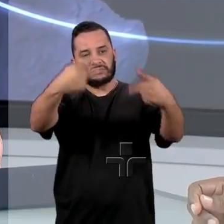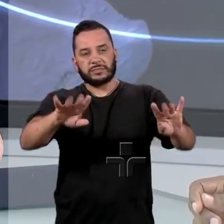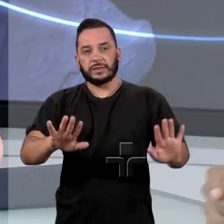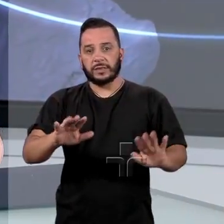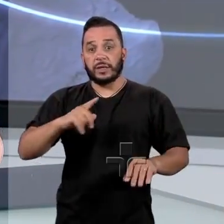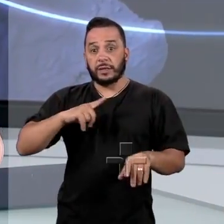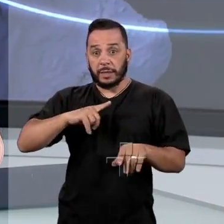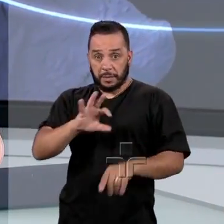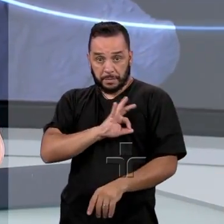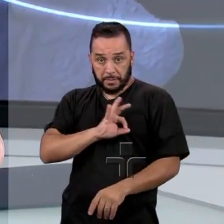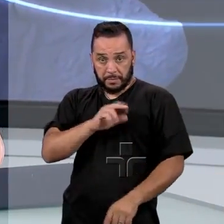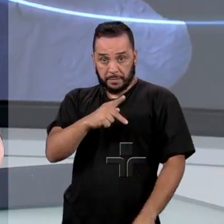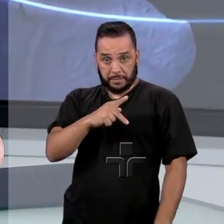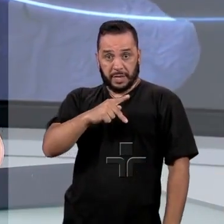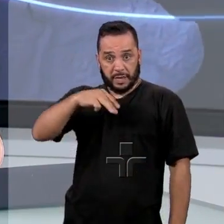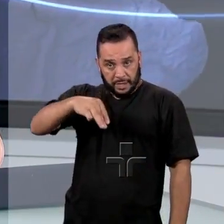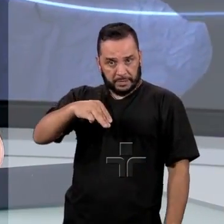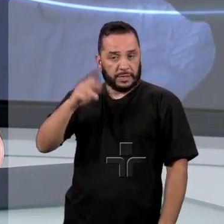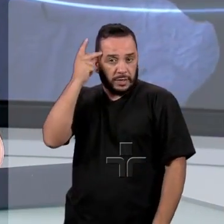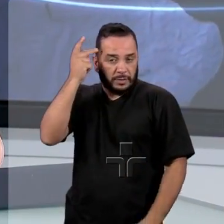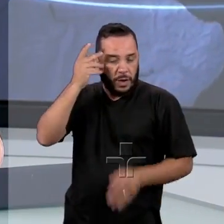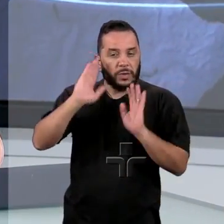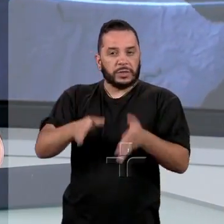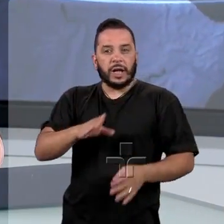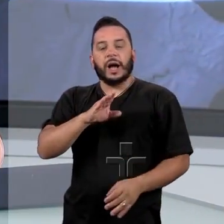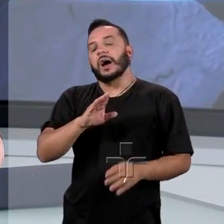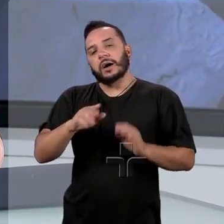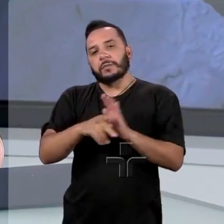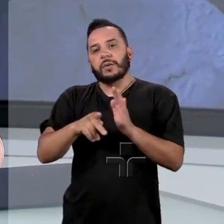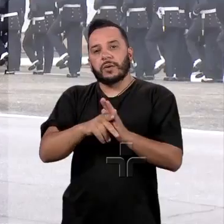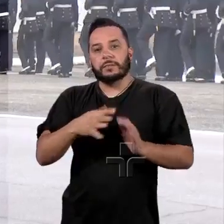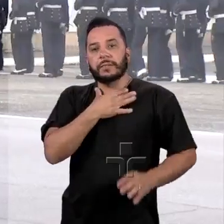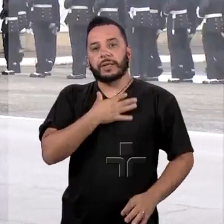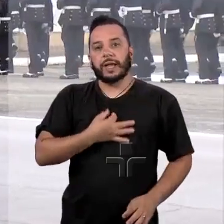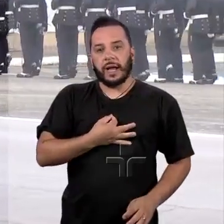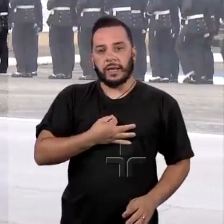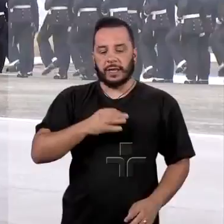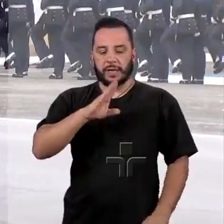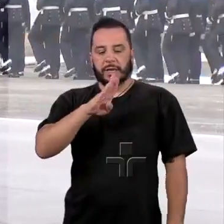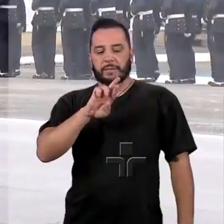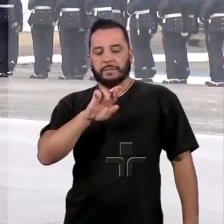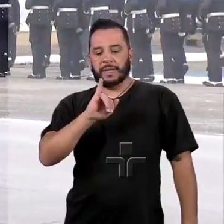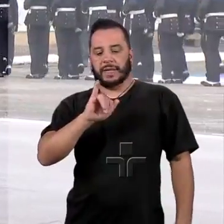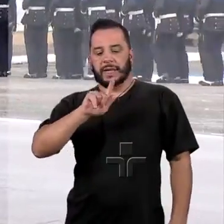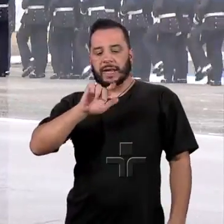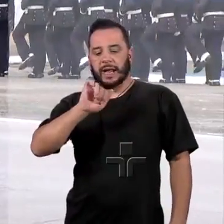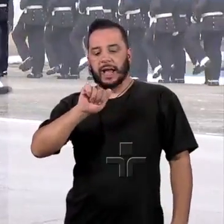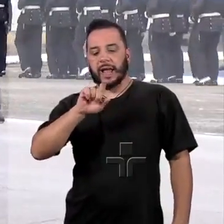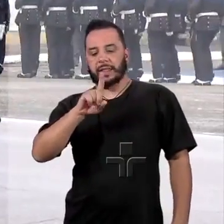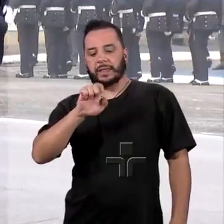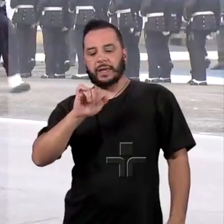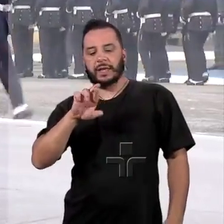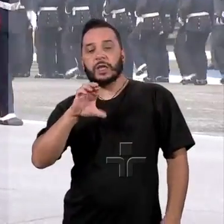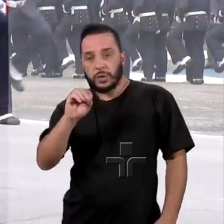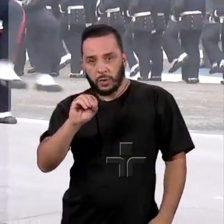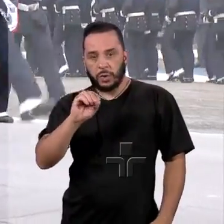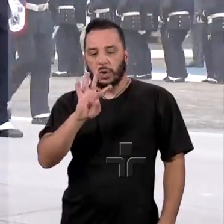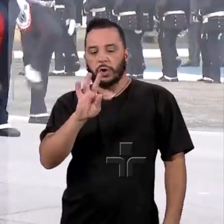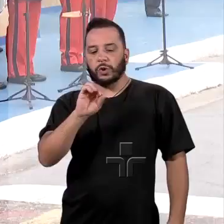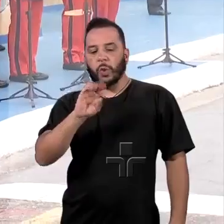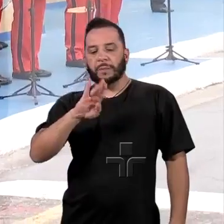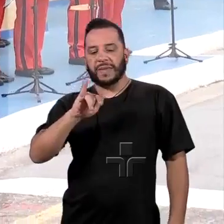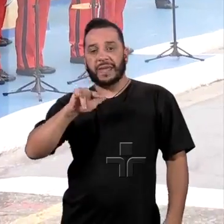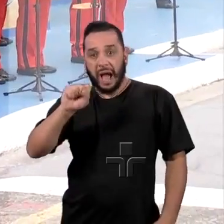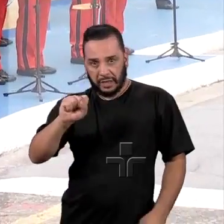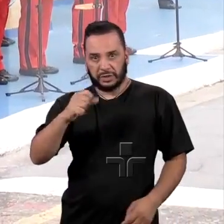Brigadeiro Tobias ao presidente do Supremo Tribunal Federal, Dias Toffoli. A cerimônia homenageou